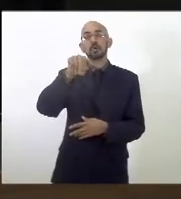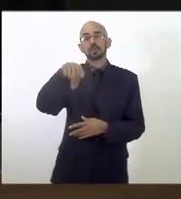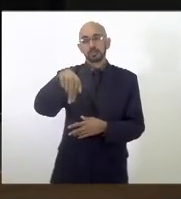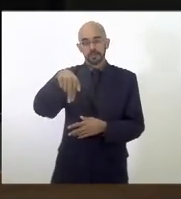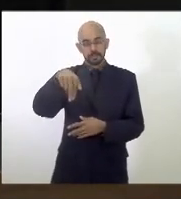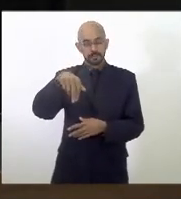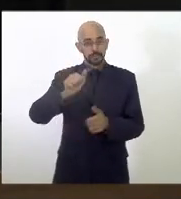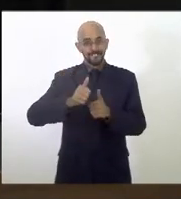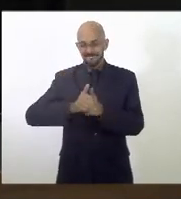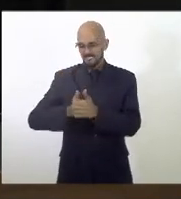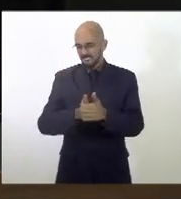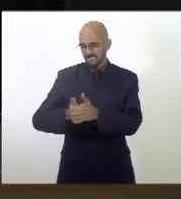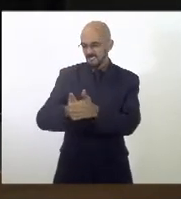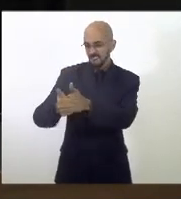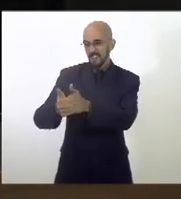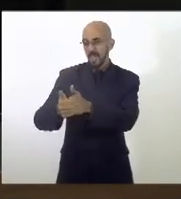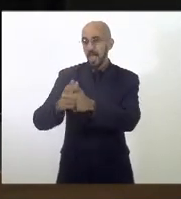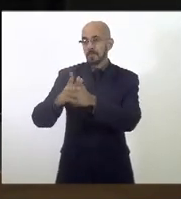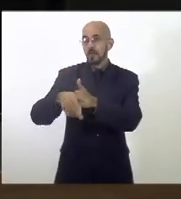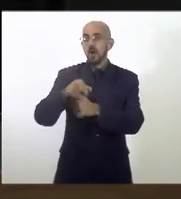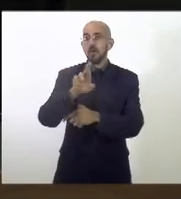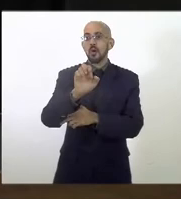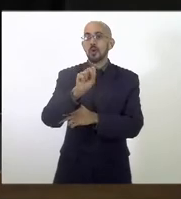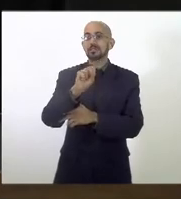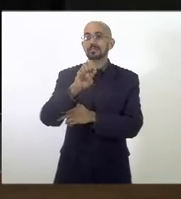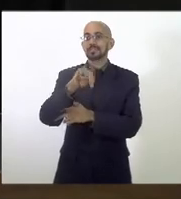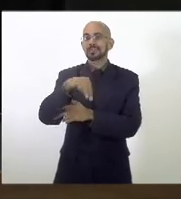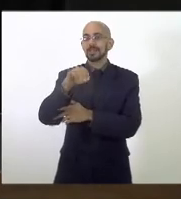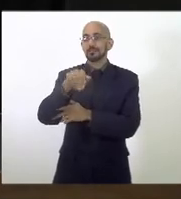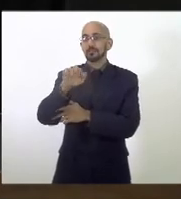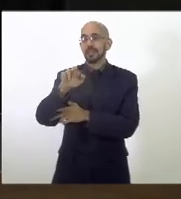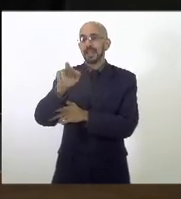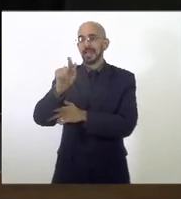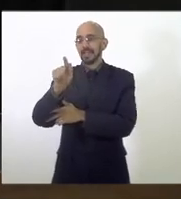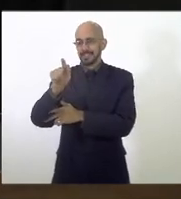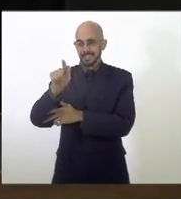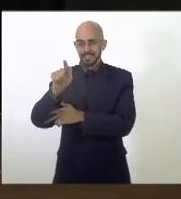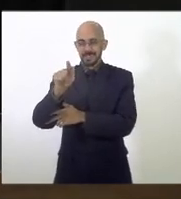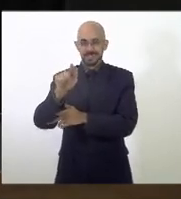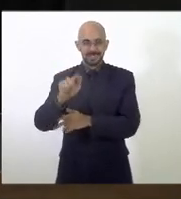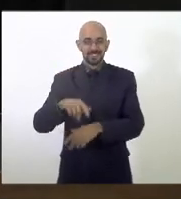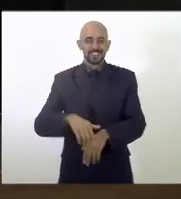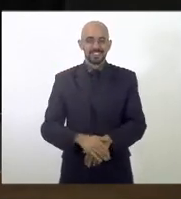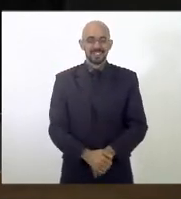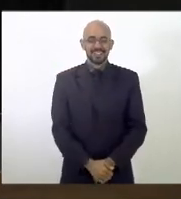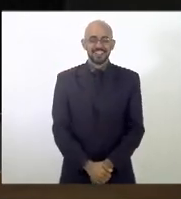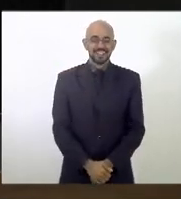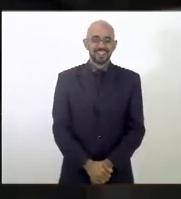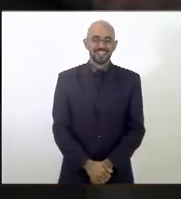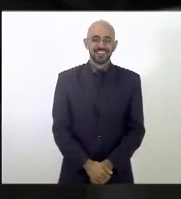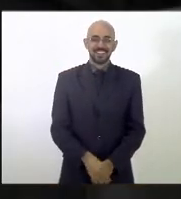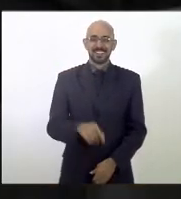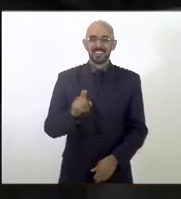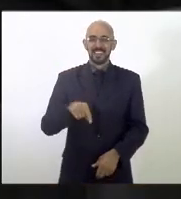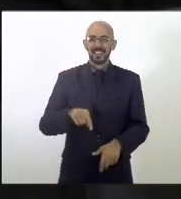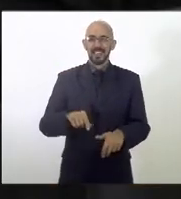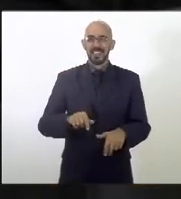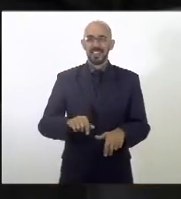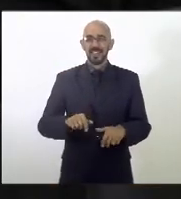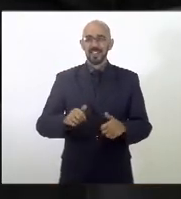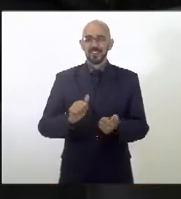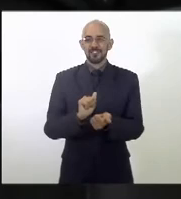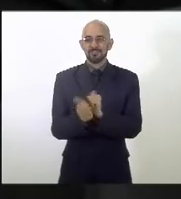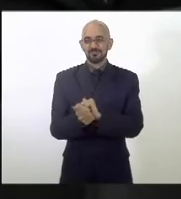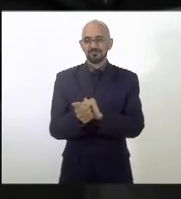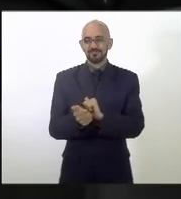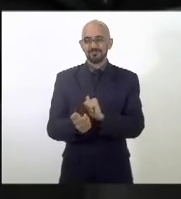igual o Rosenberg Reis. Marca, é um zagueiro, zagueiraço. Convidar para